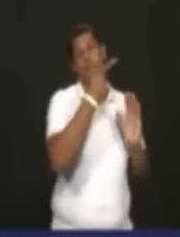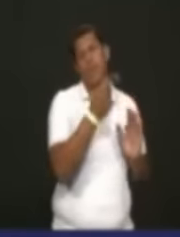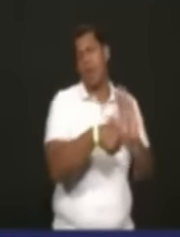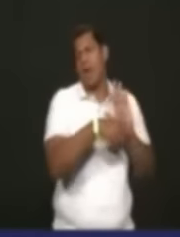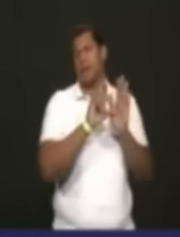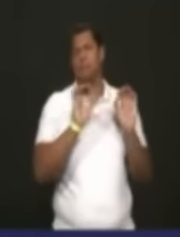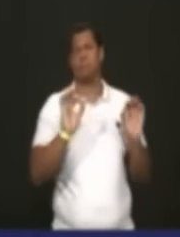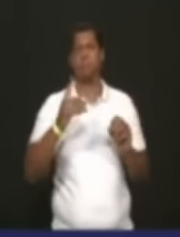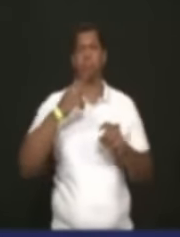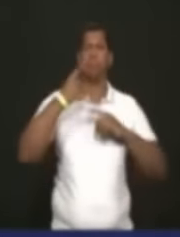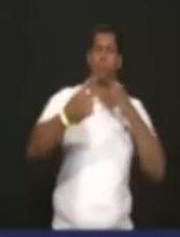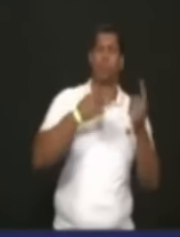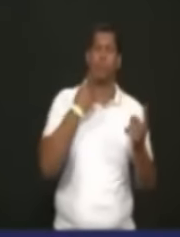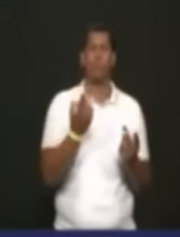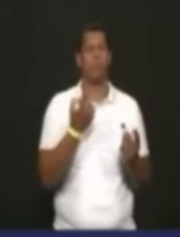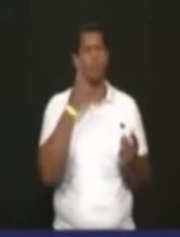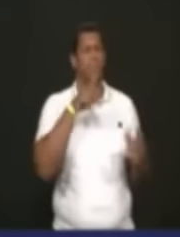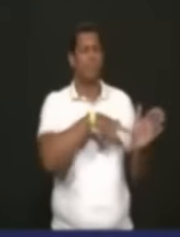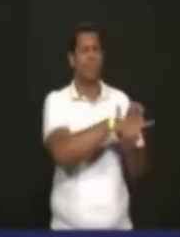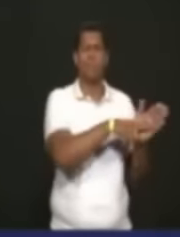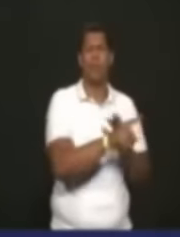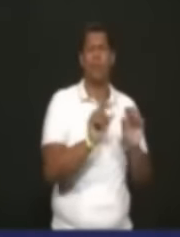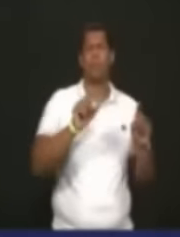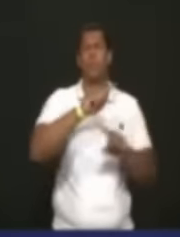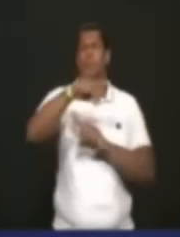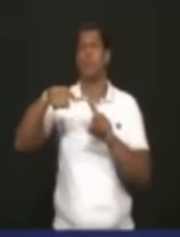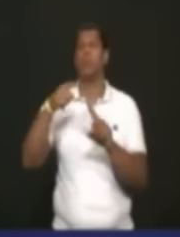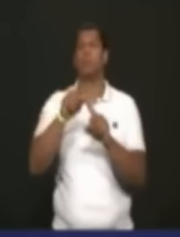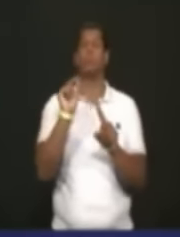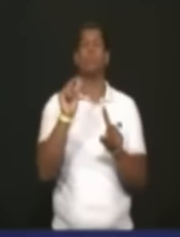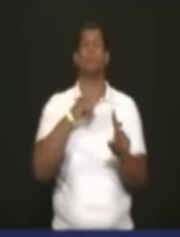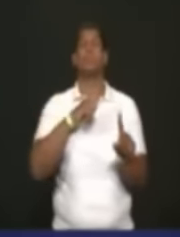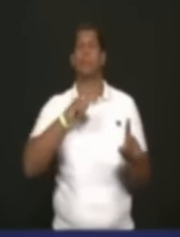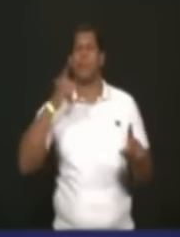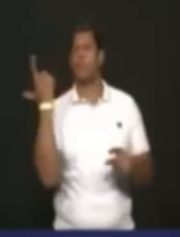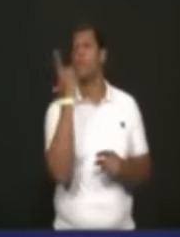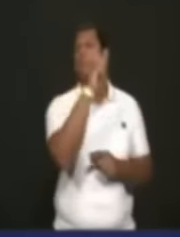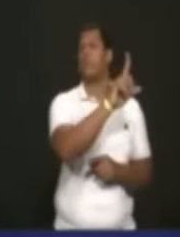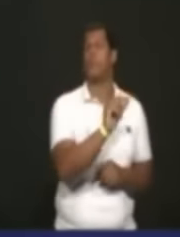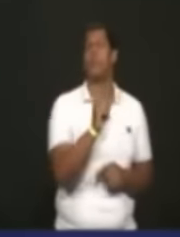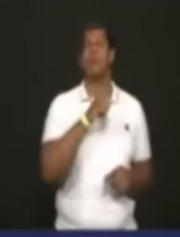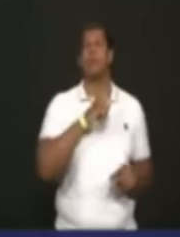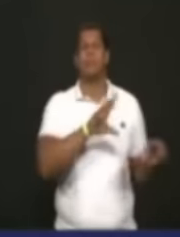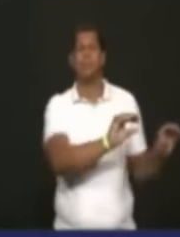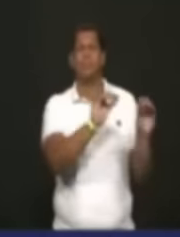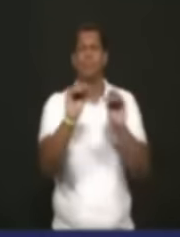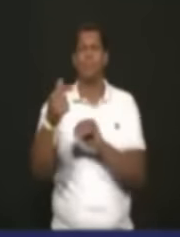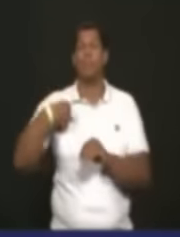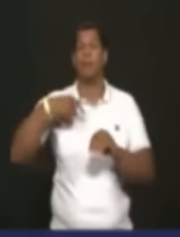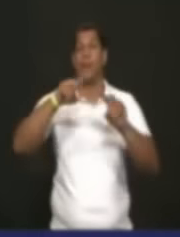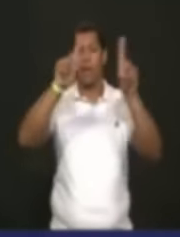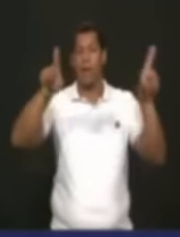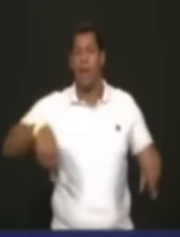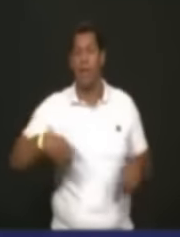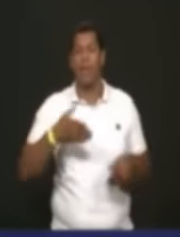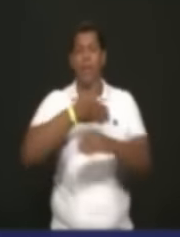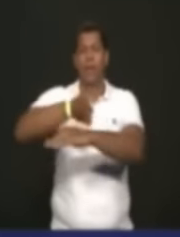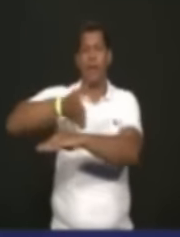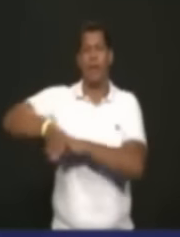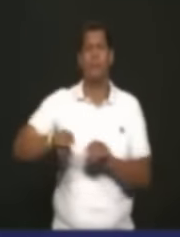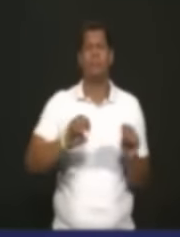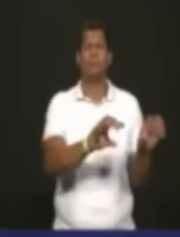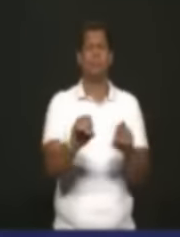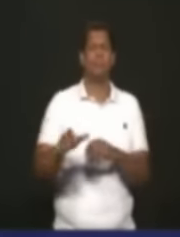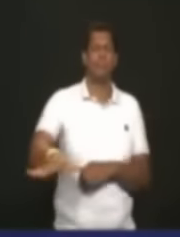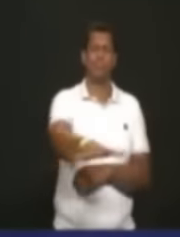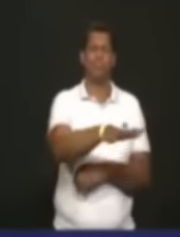poder levantar, porque o nosso objetivo, e é o que a gente tem conseguido, é dar acesso à educação para todas as crianças da